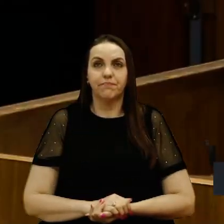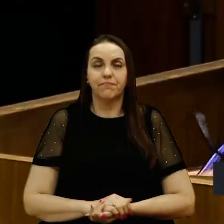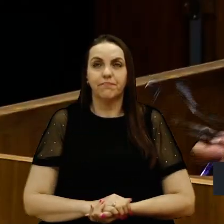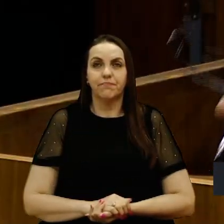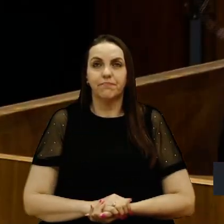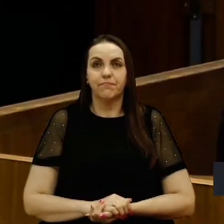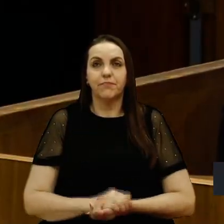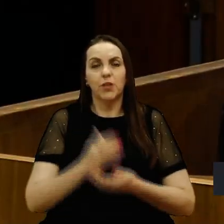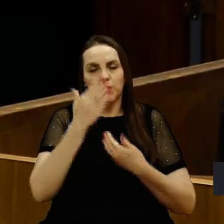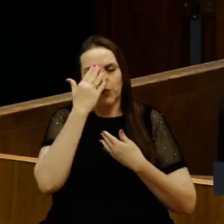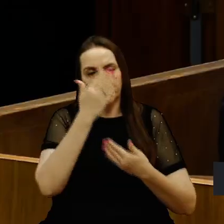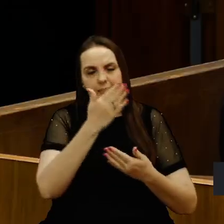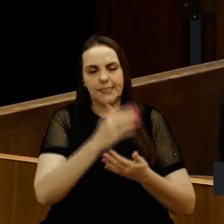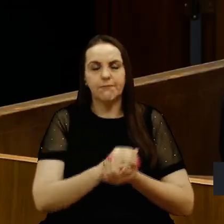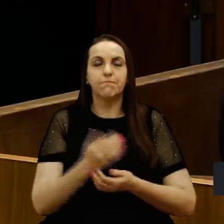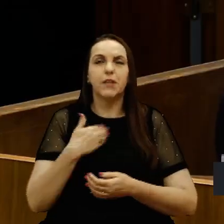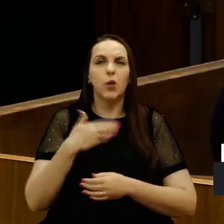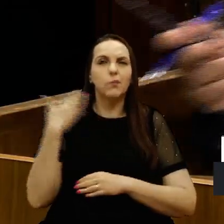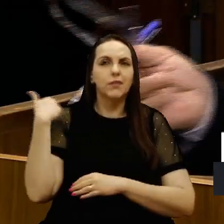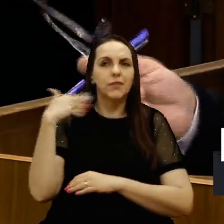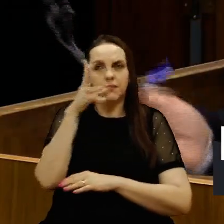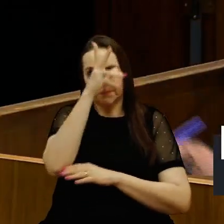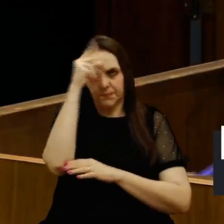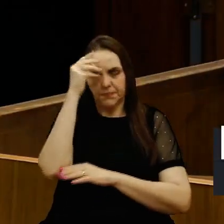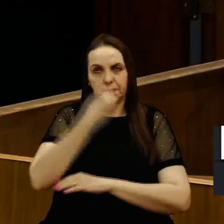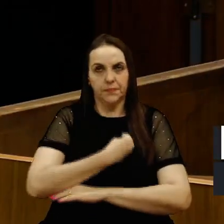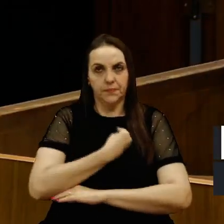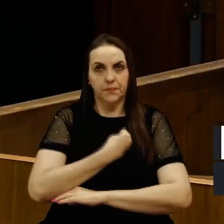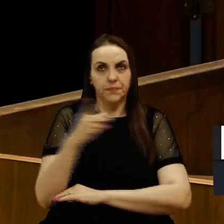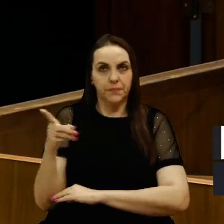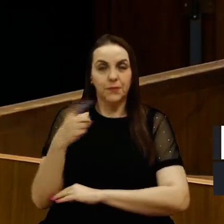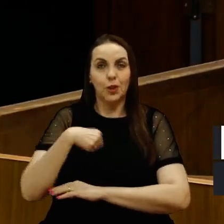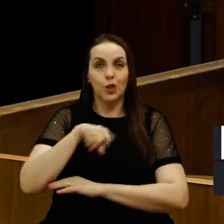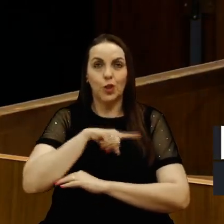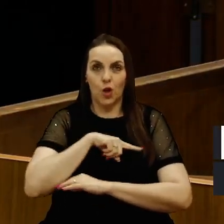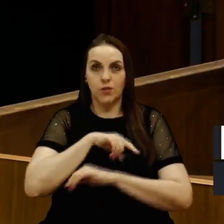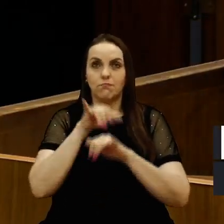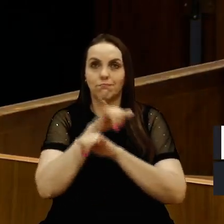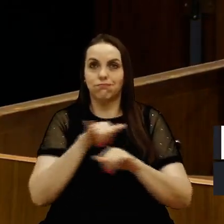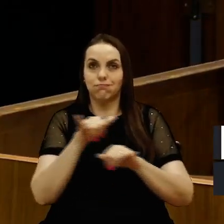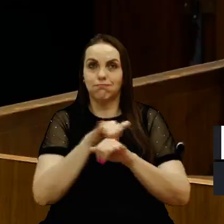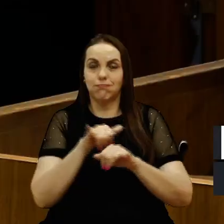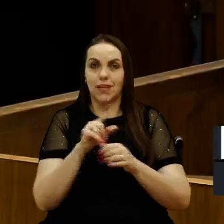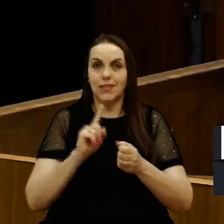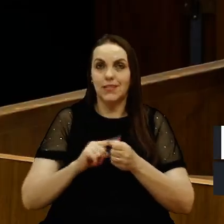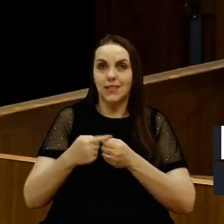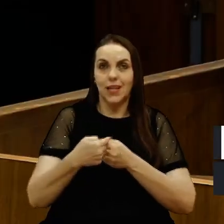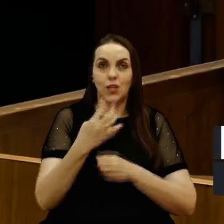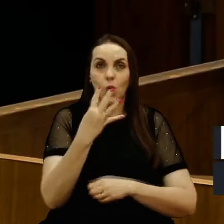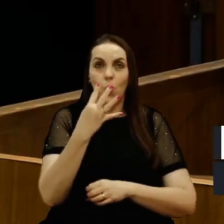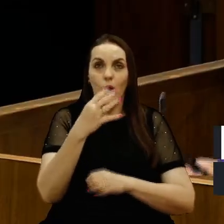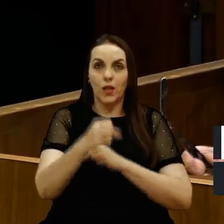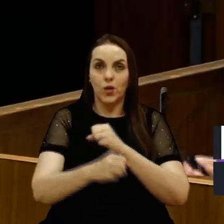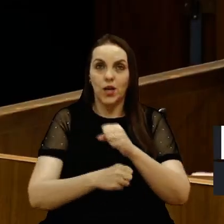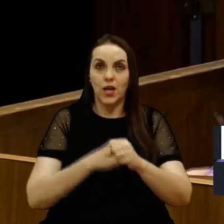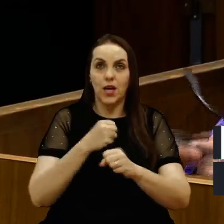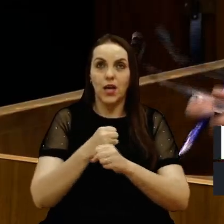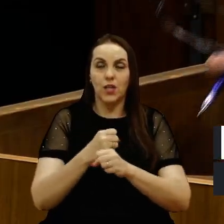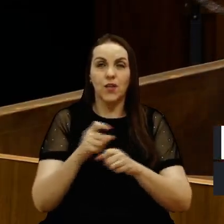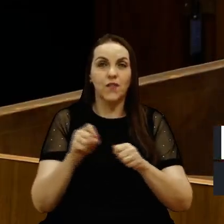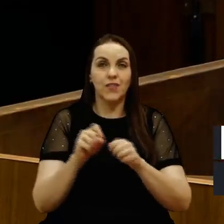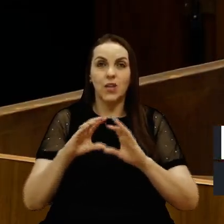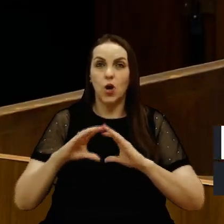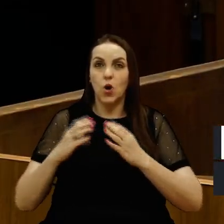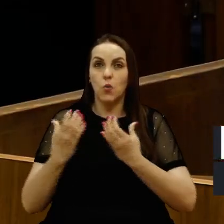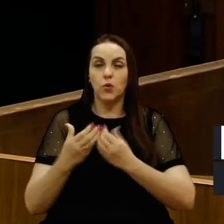quando estive no Executivo, inclusive saiu na imprensa, que o município, nos 4 anos, iria calçar de forma comunitária